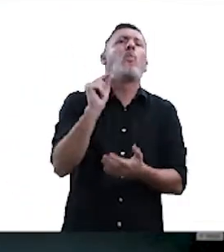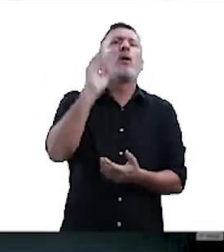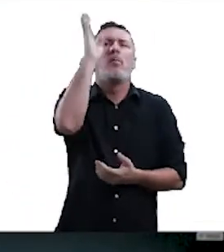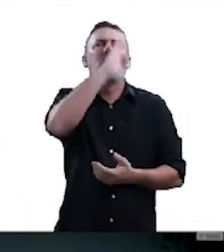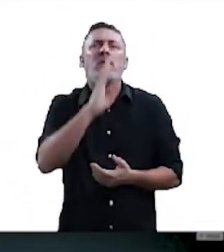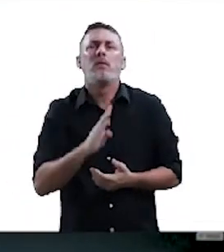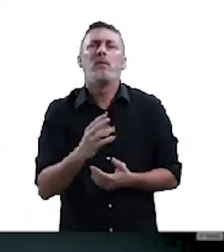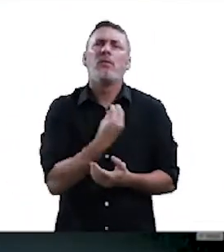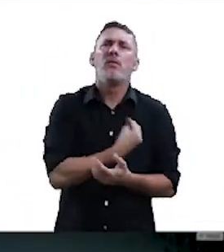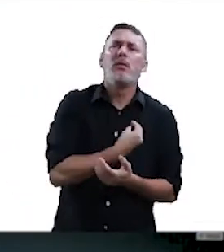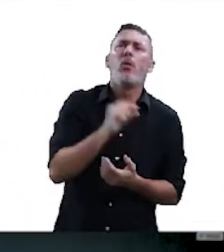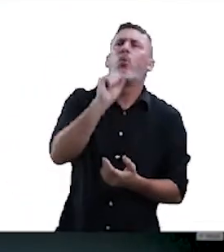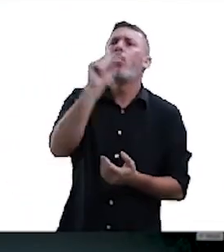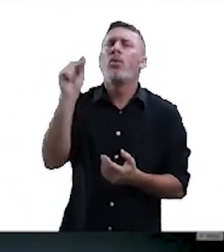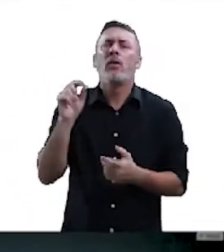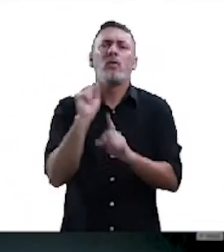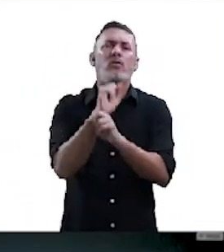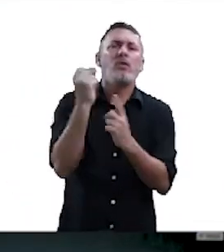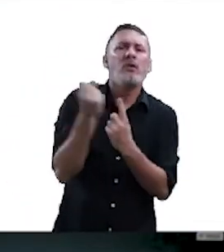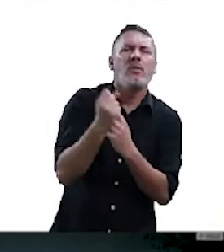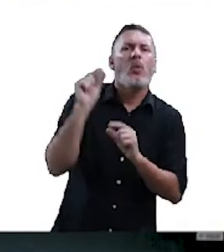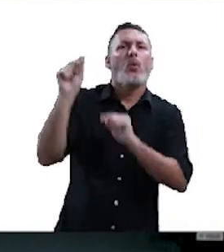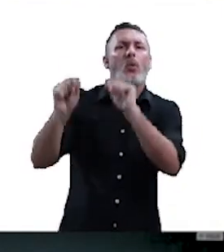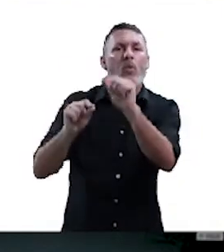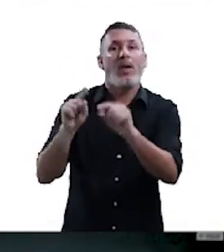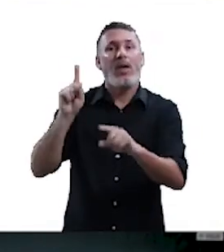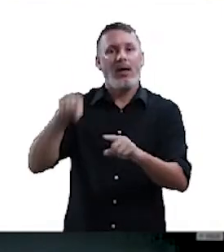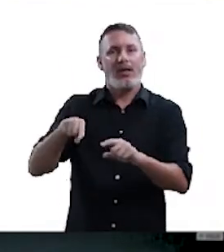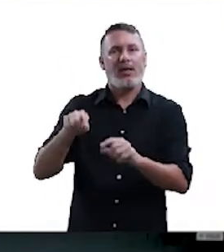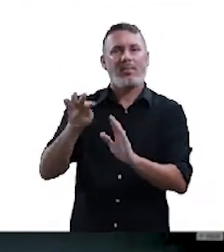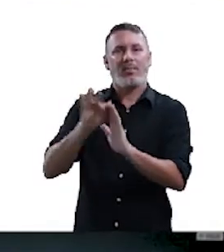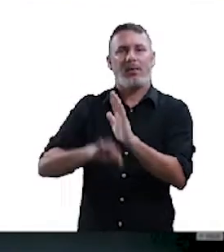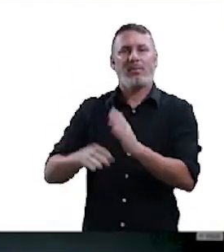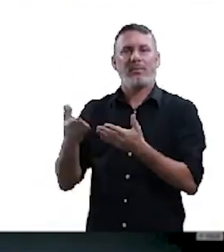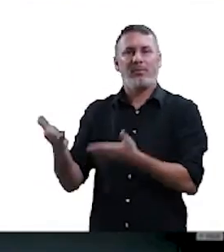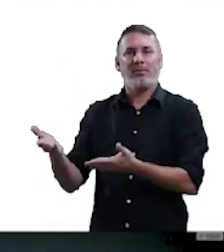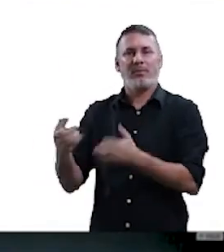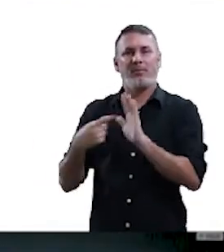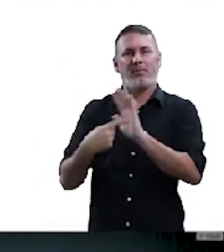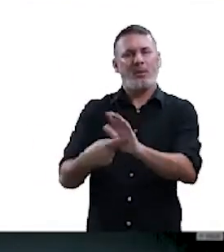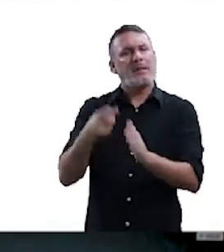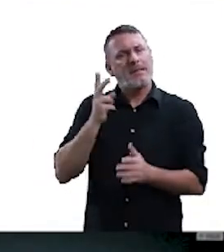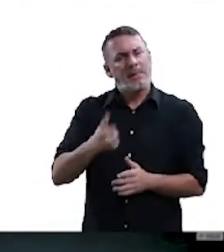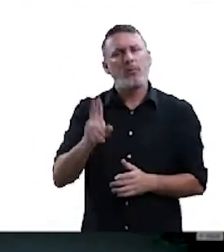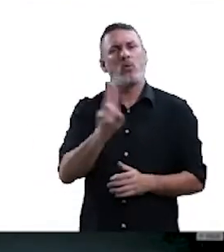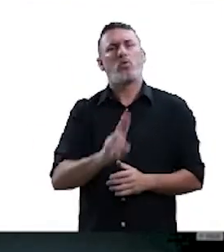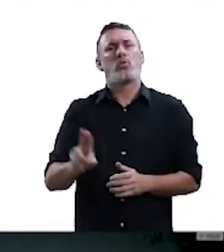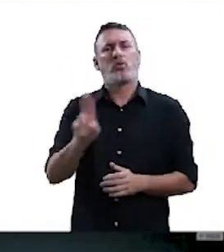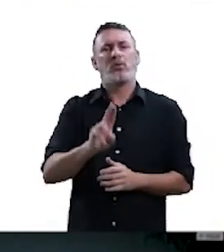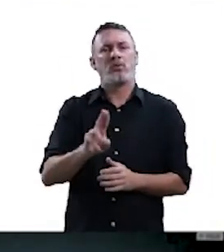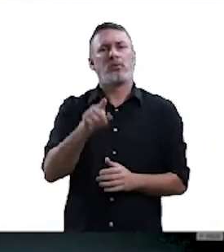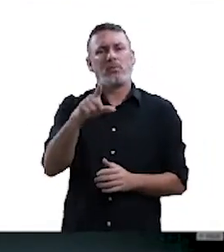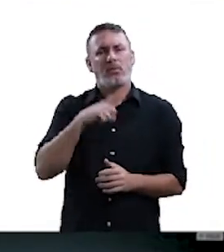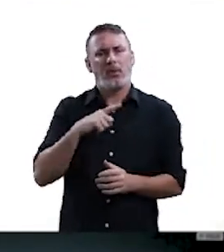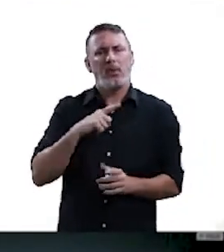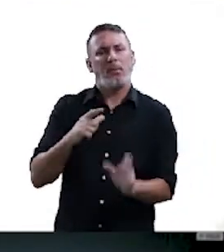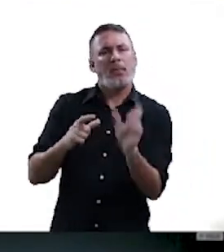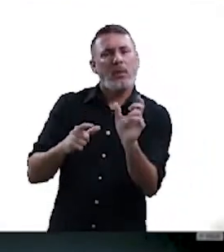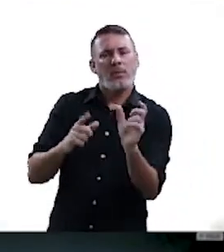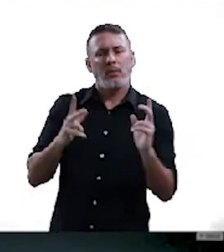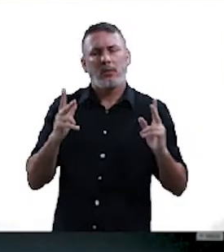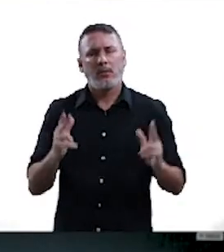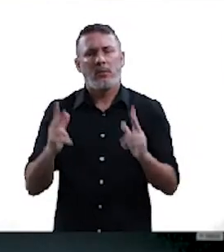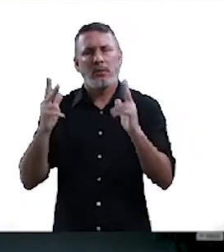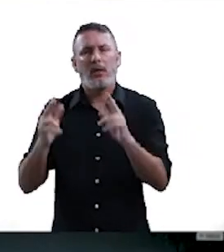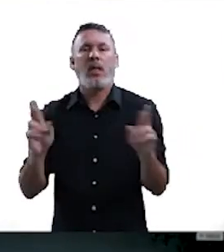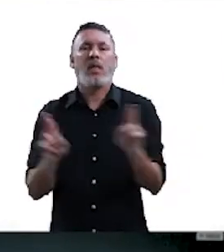à sociedade. Então ele faz isso aqui, ó, práticas cotidianas. Sempre usa isso aí, sempre usa esse termo para